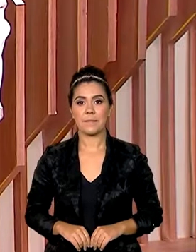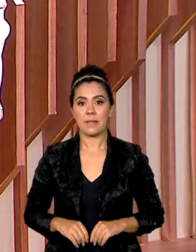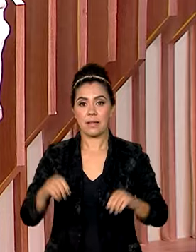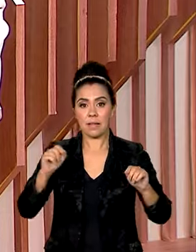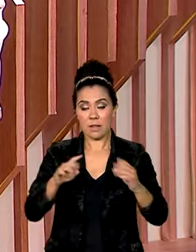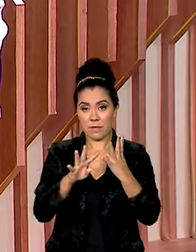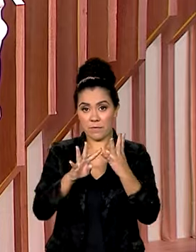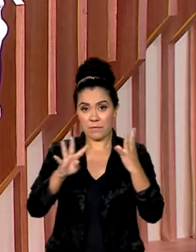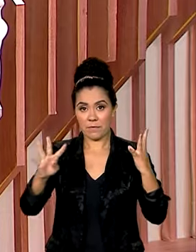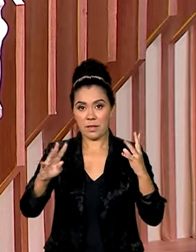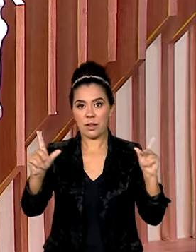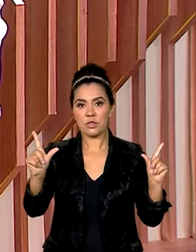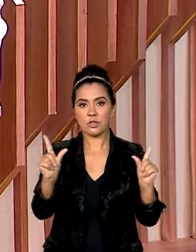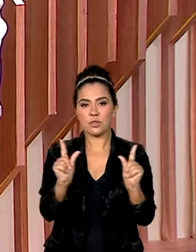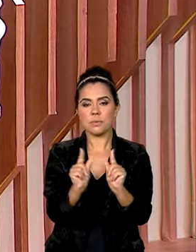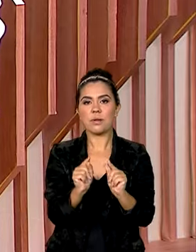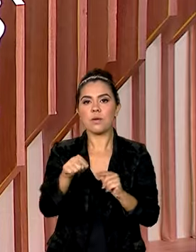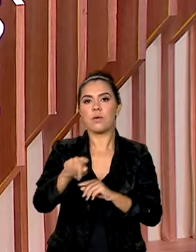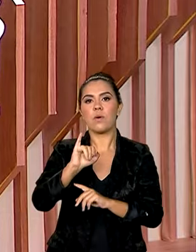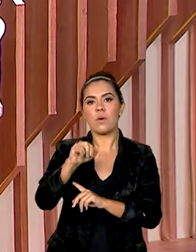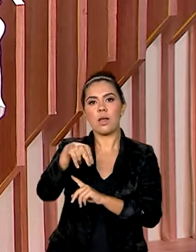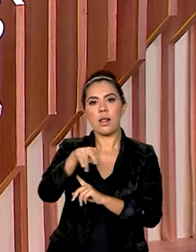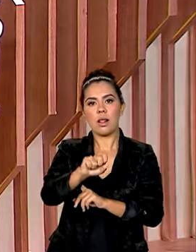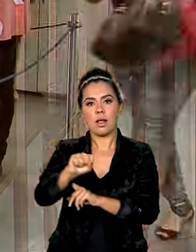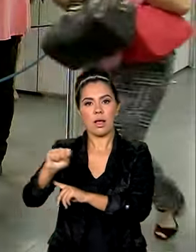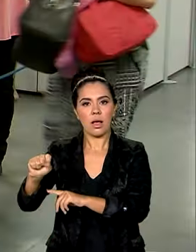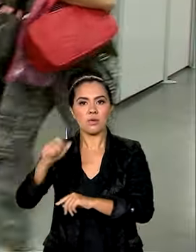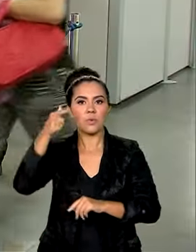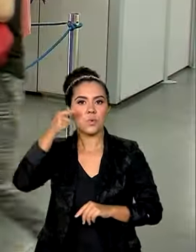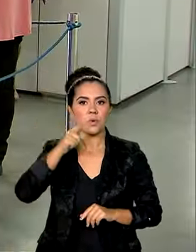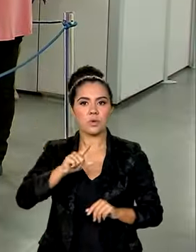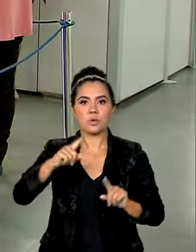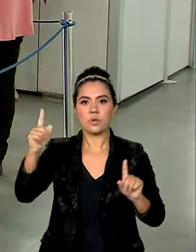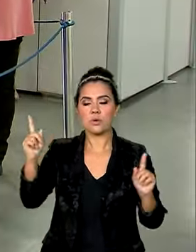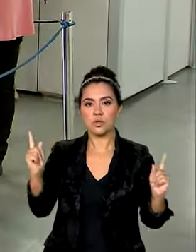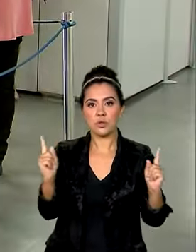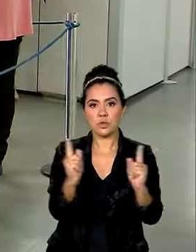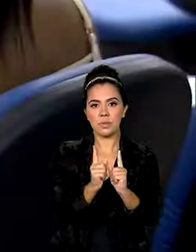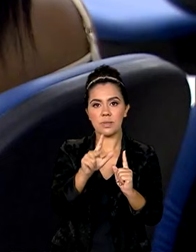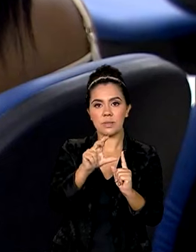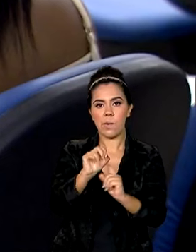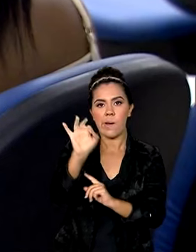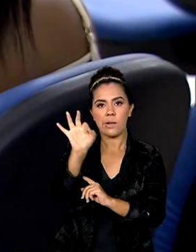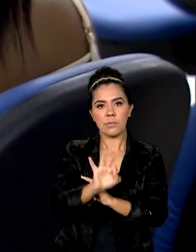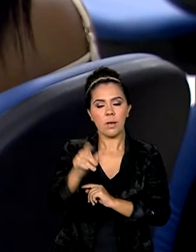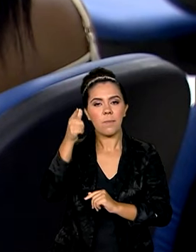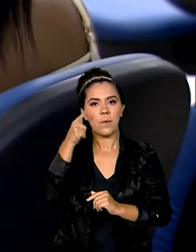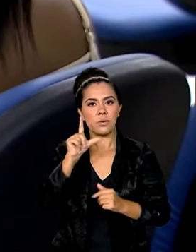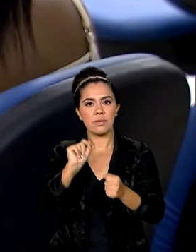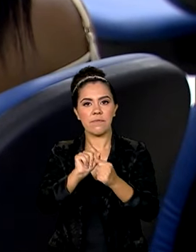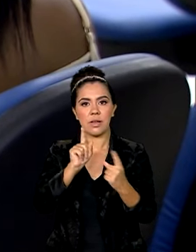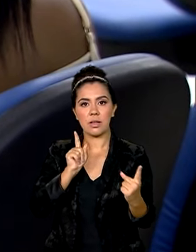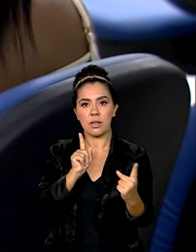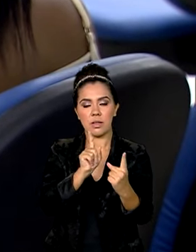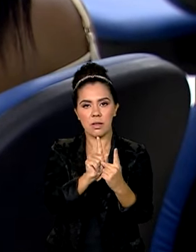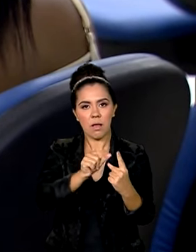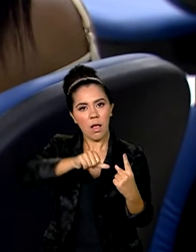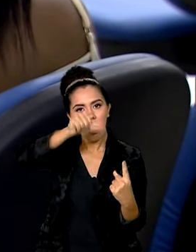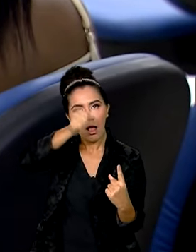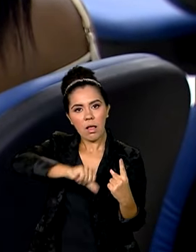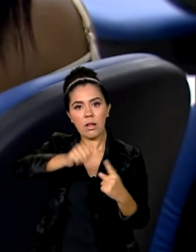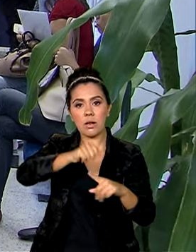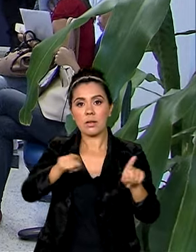Redução de filas no INSS. Caiu quase pela metade a espera para realizar perícias. E o tempo para a concessão